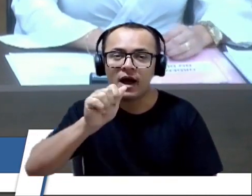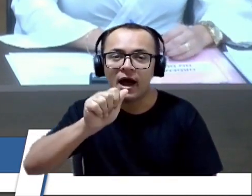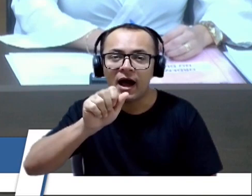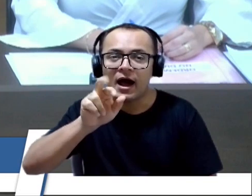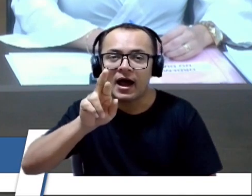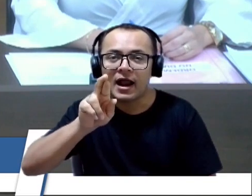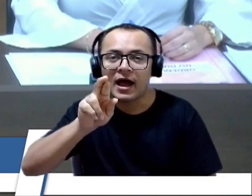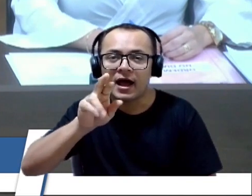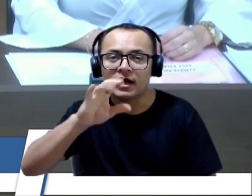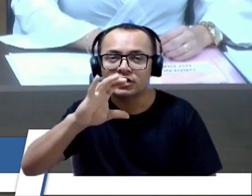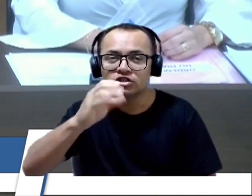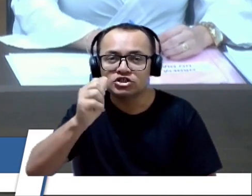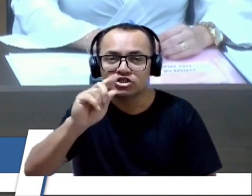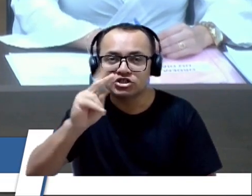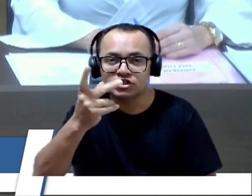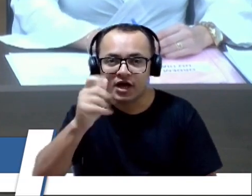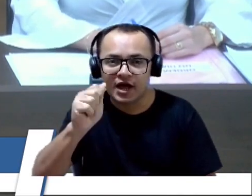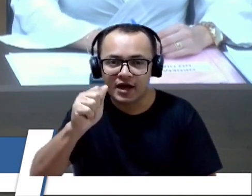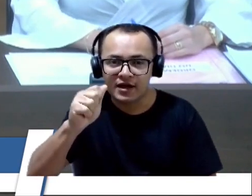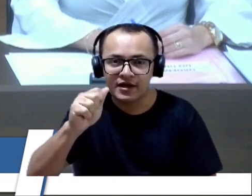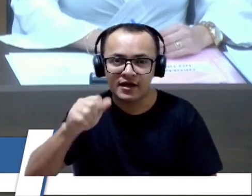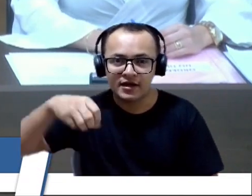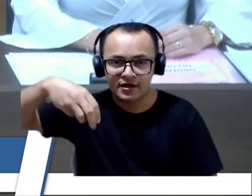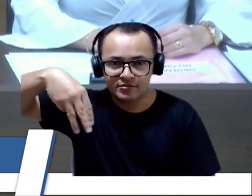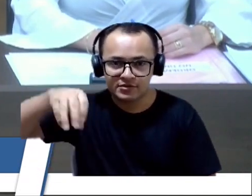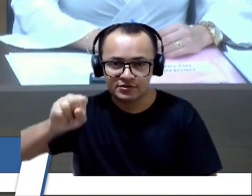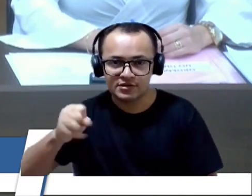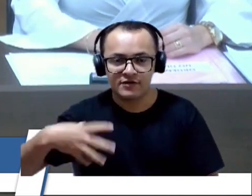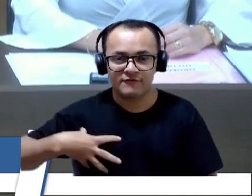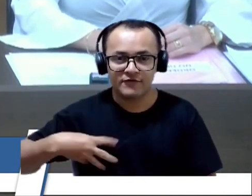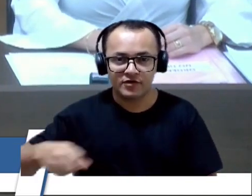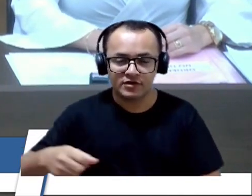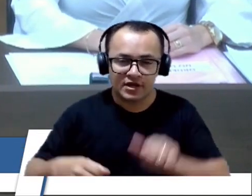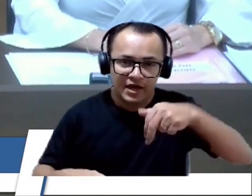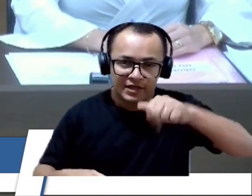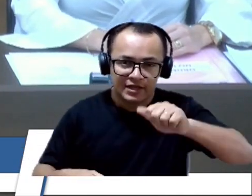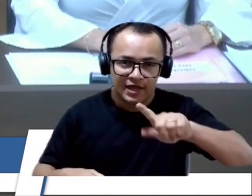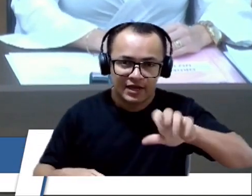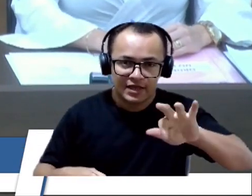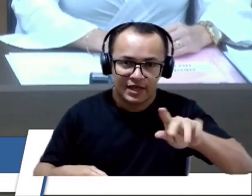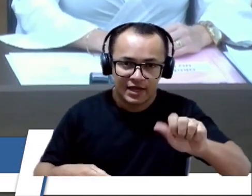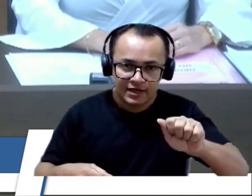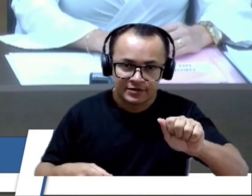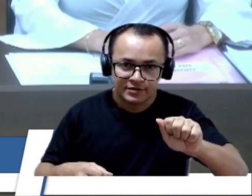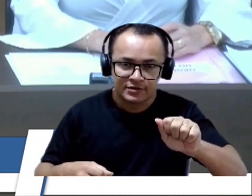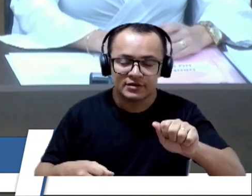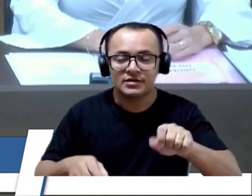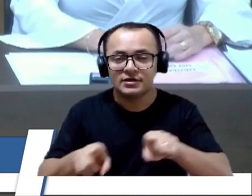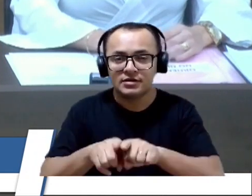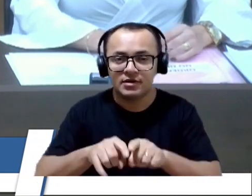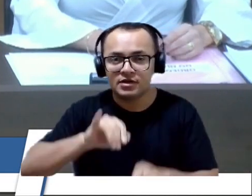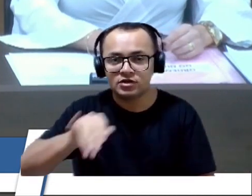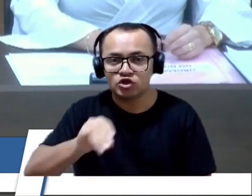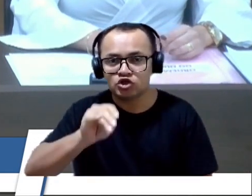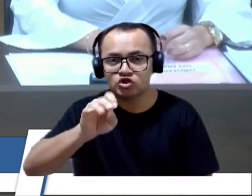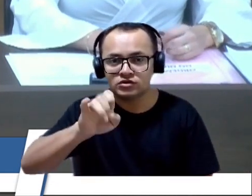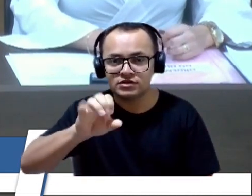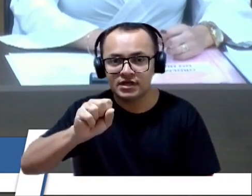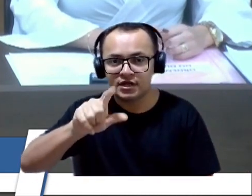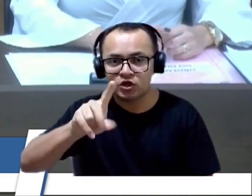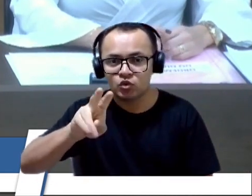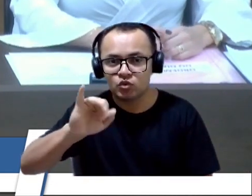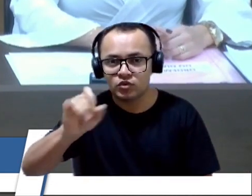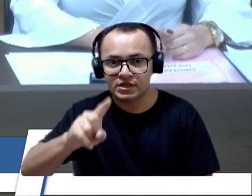Gerais. Filho da senhora Anália Maria Pedrosa e do senhor José Luiz Pedrosa Filho,